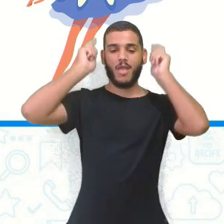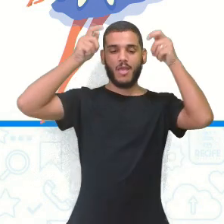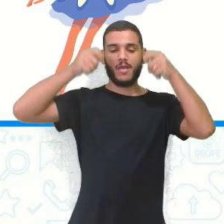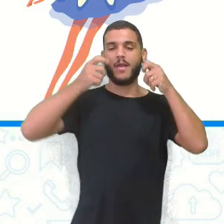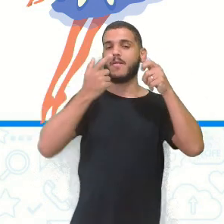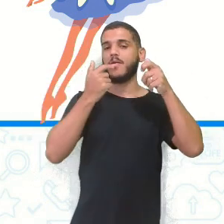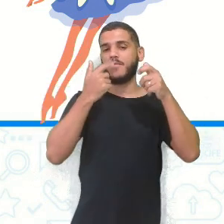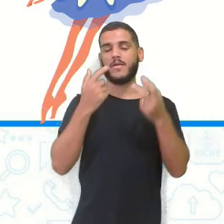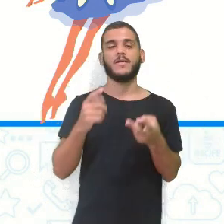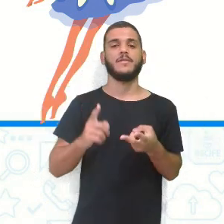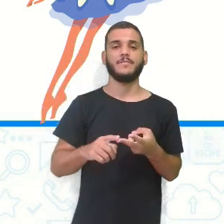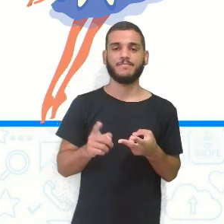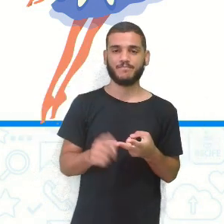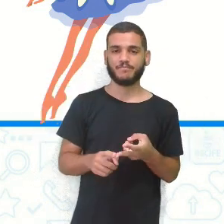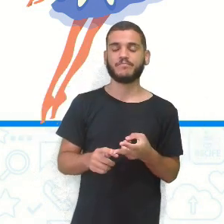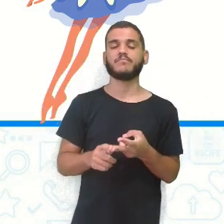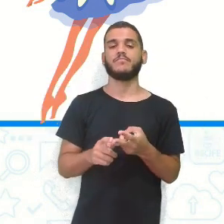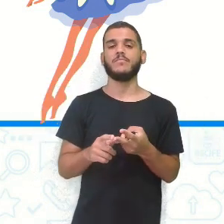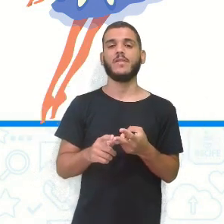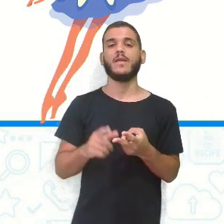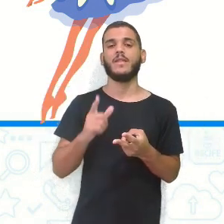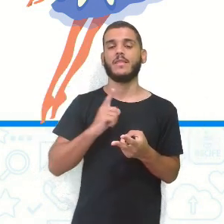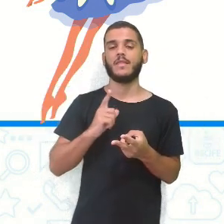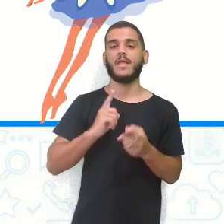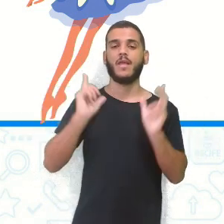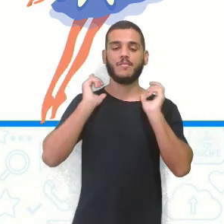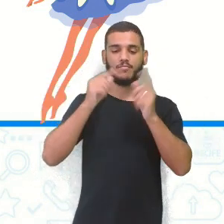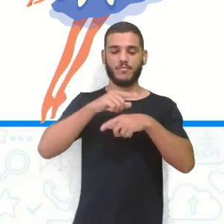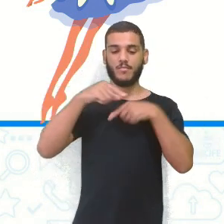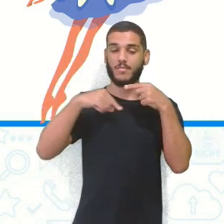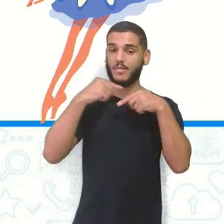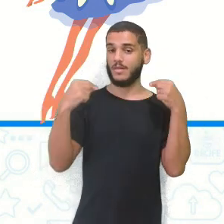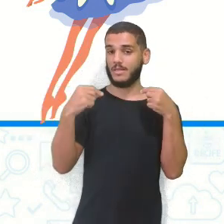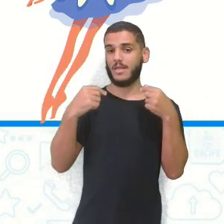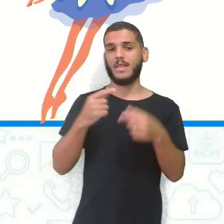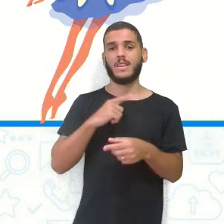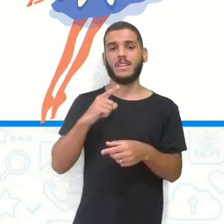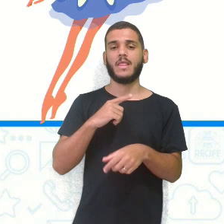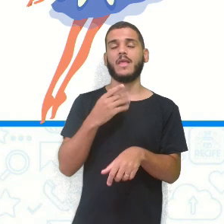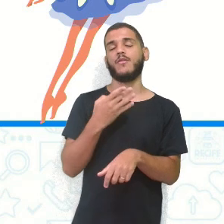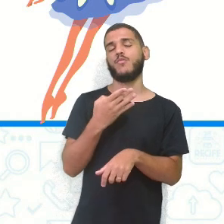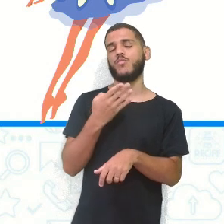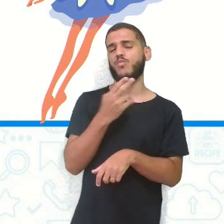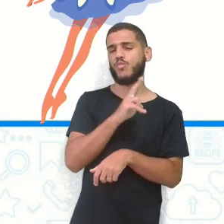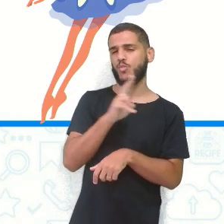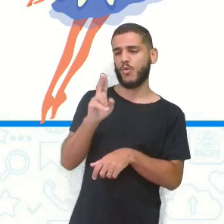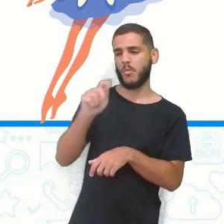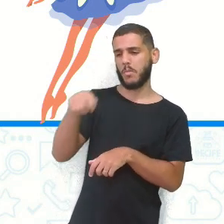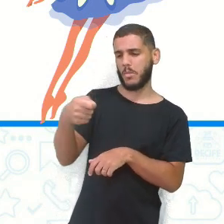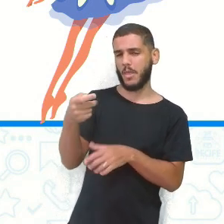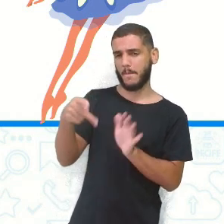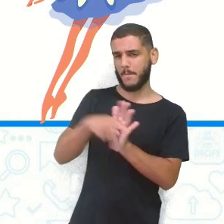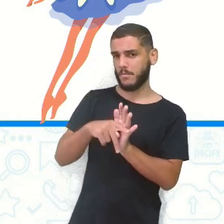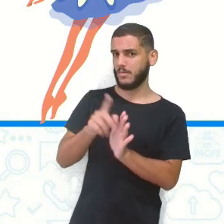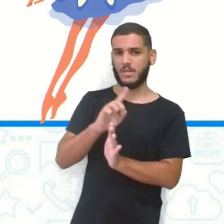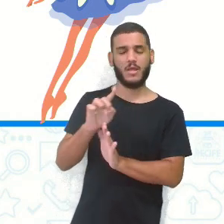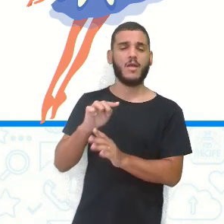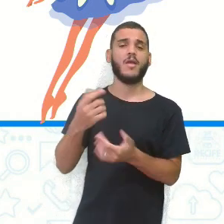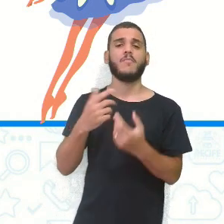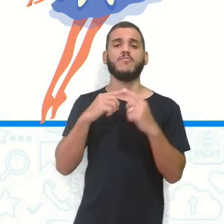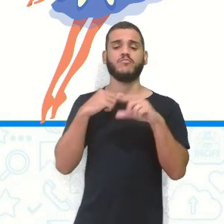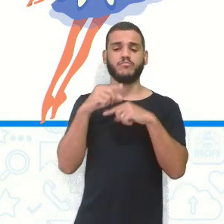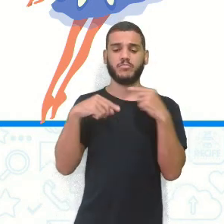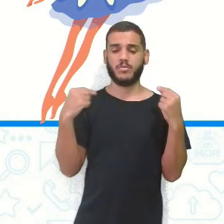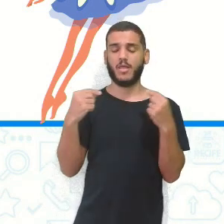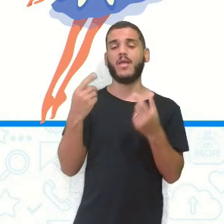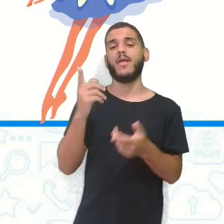vermelha. Branca de Neve, ela não tinha um nome específico, tá, gente? Branca de Neve, por quê? Porque era clara como a